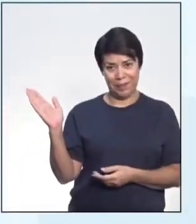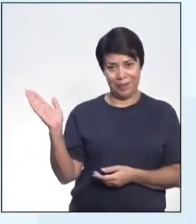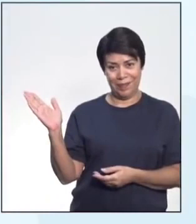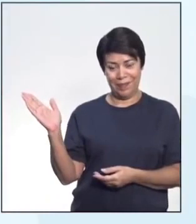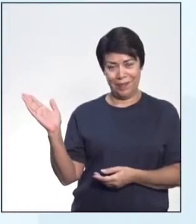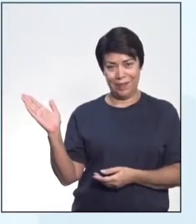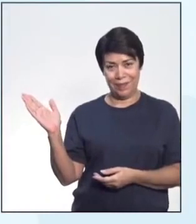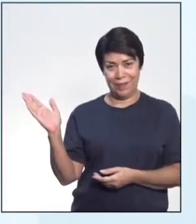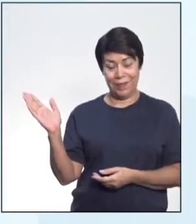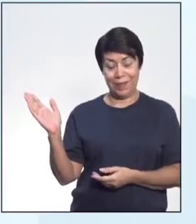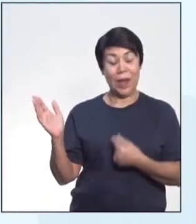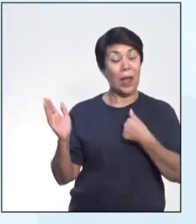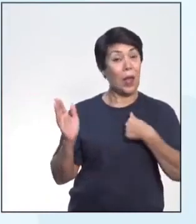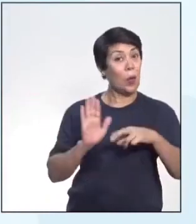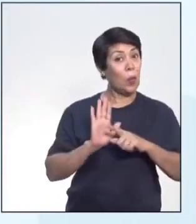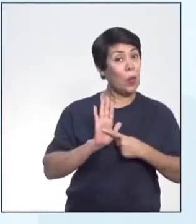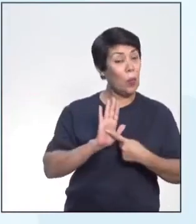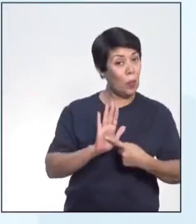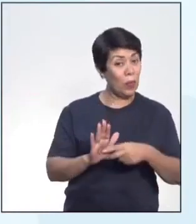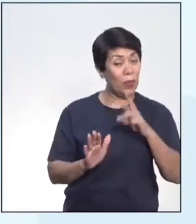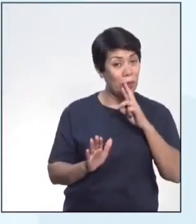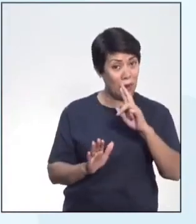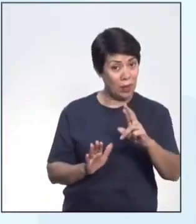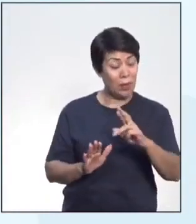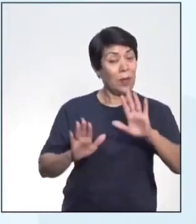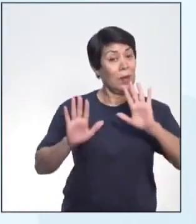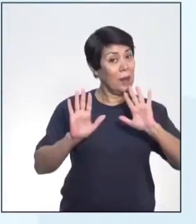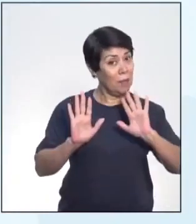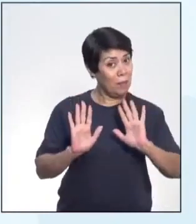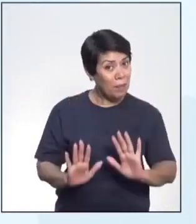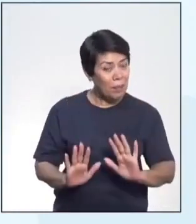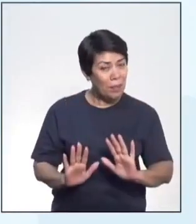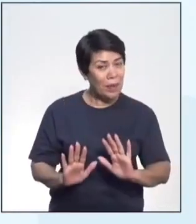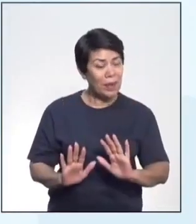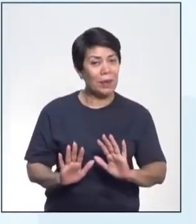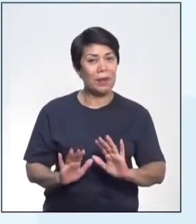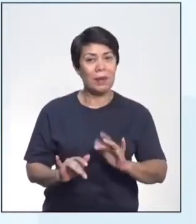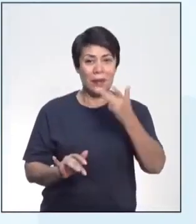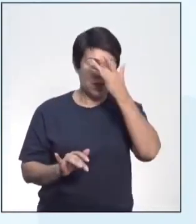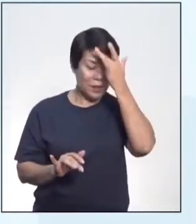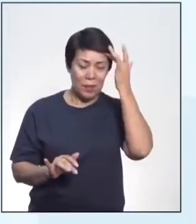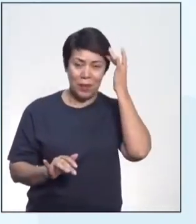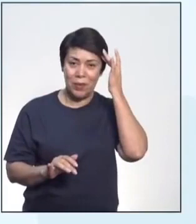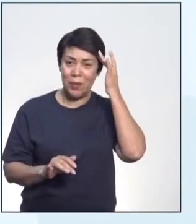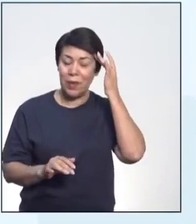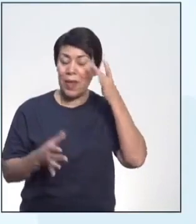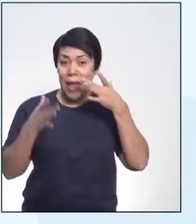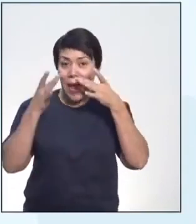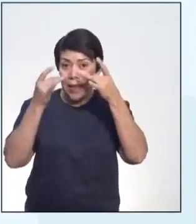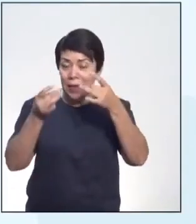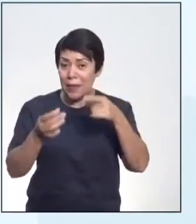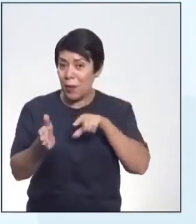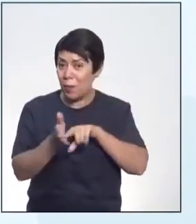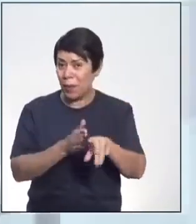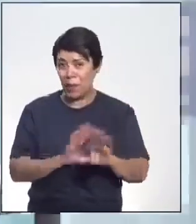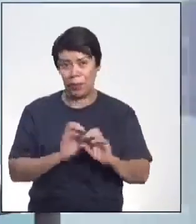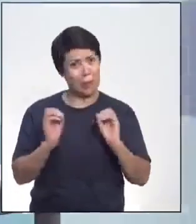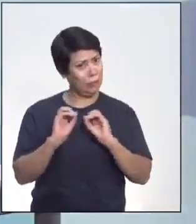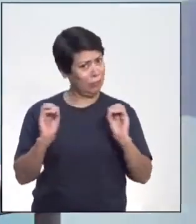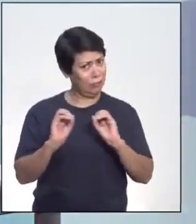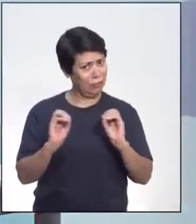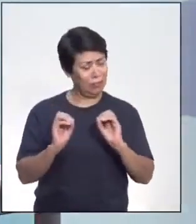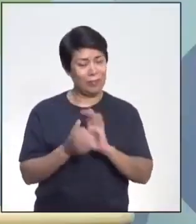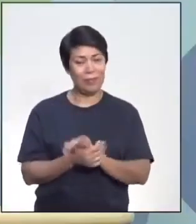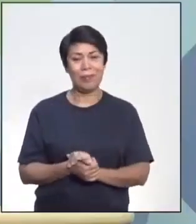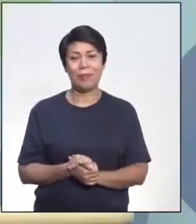eu mostrei a resposta sem querer, mas não se ativeram à pergunta. Então, dando continuidade aqui...